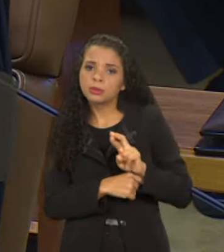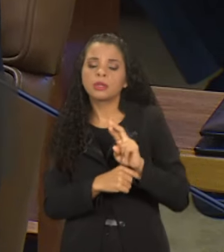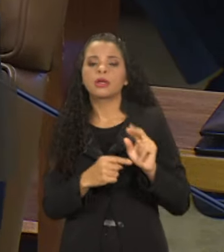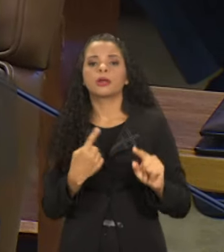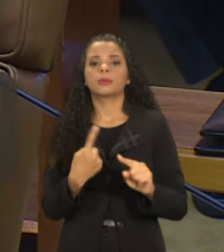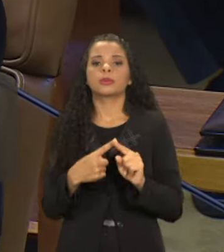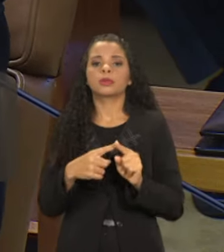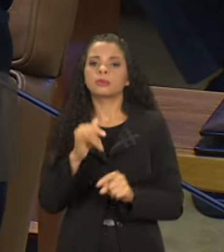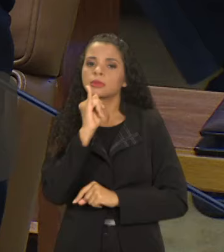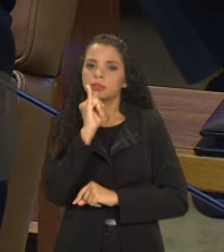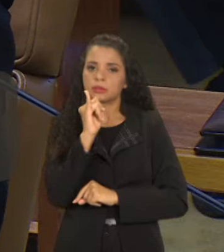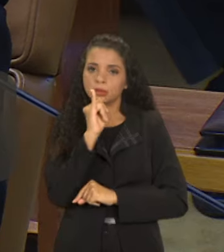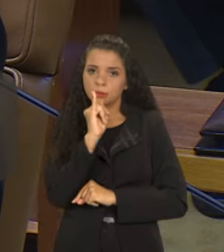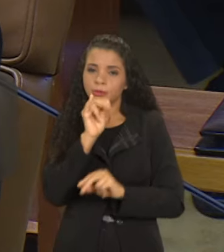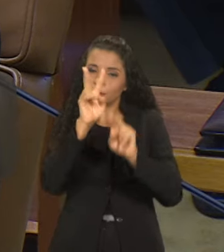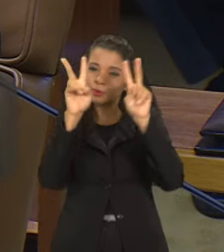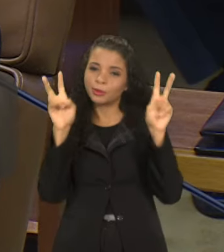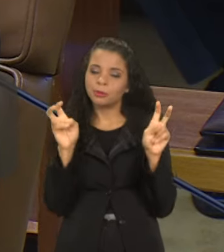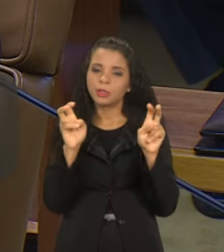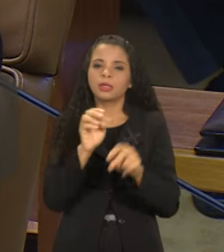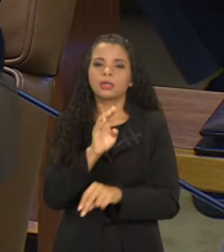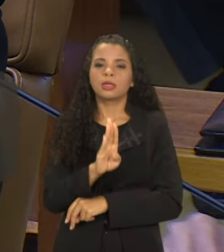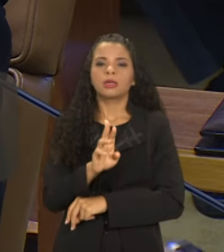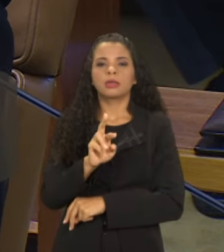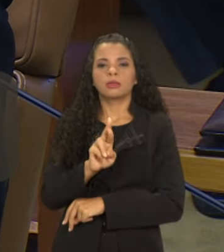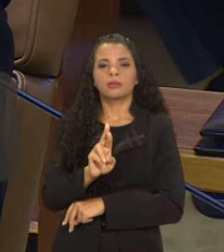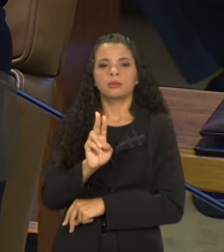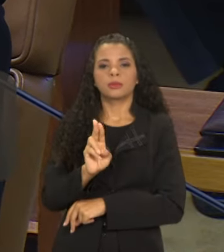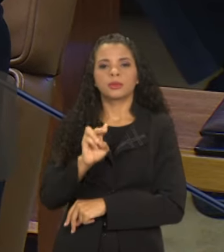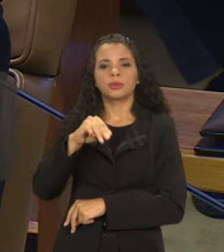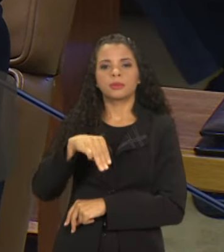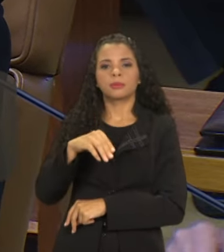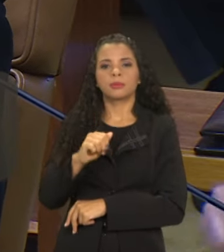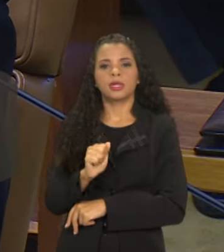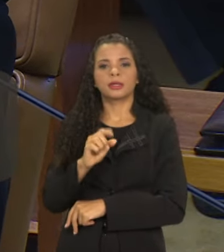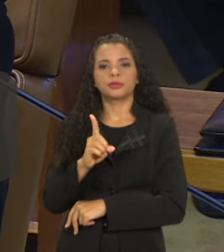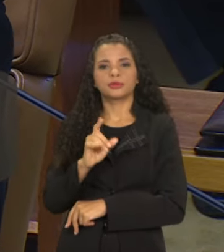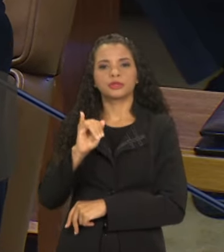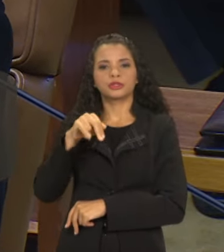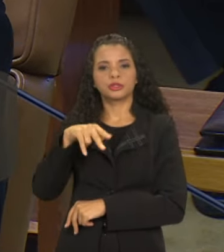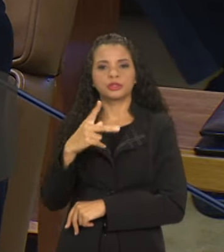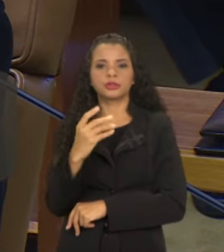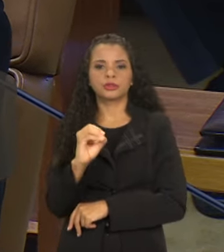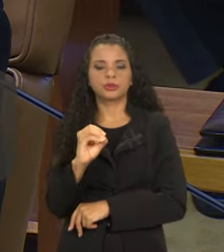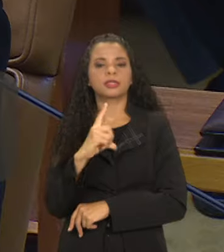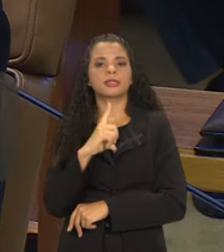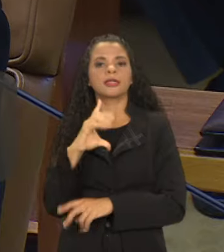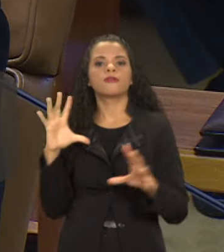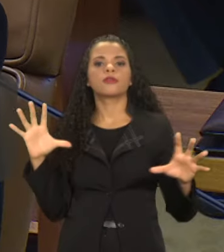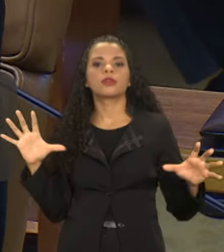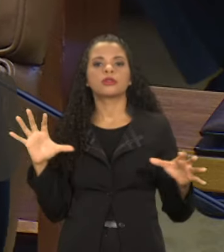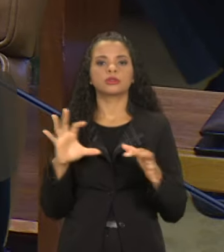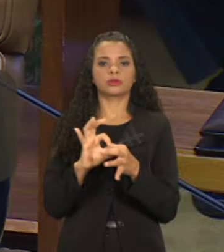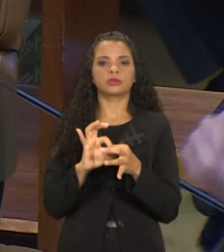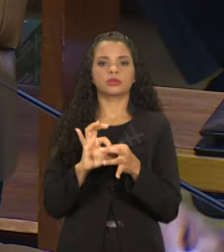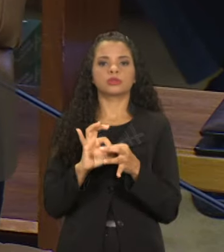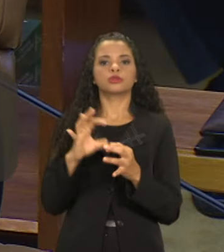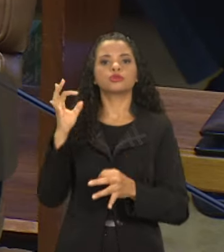ministro Flávio, o que se fez? Se reuniu todas as justiças, Justiça do Trabalho,